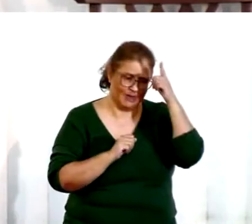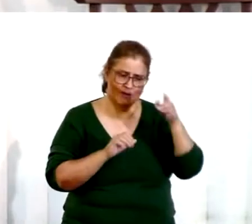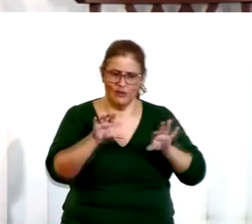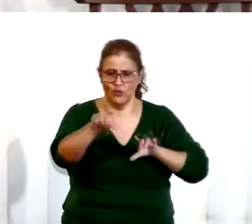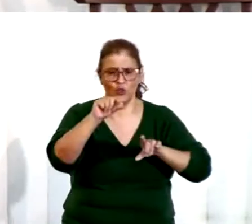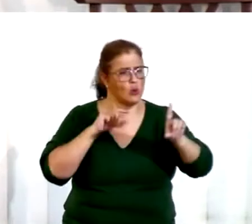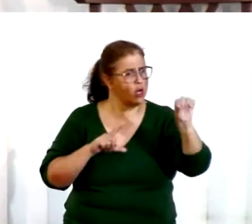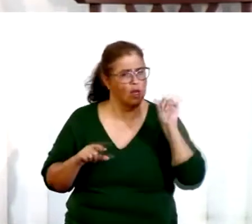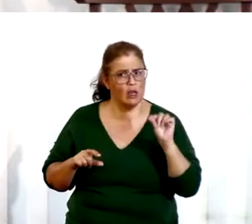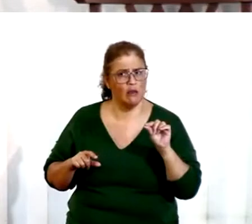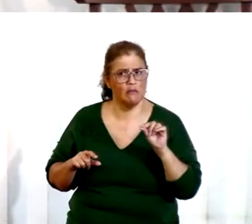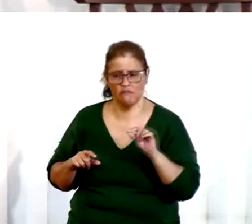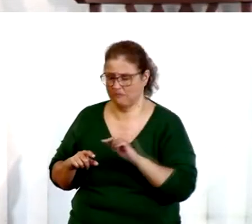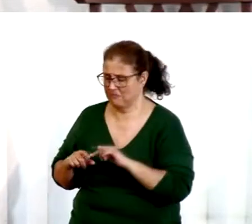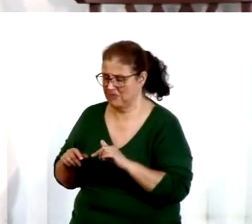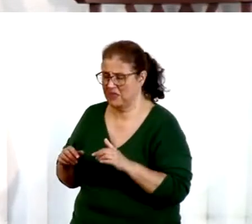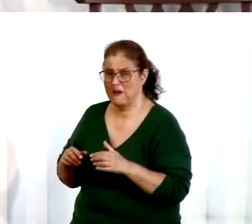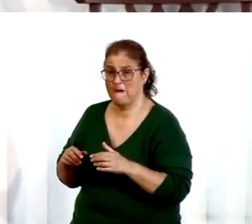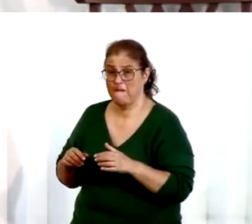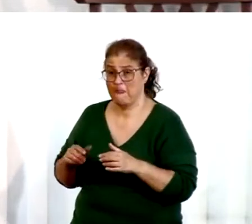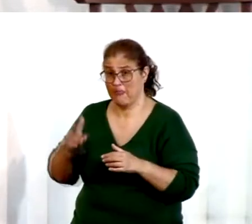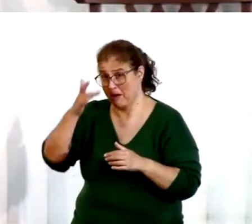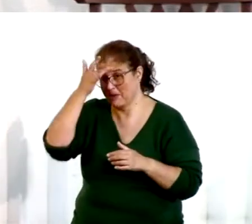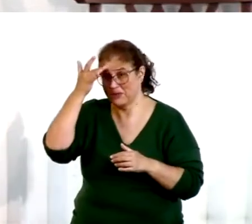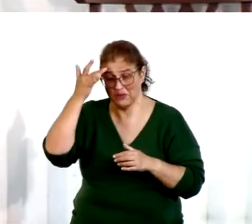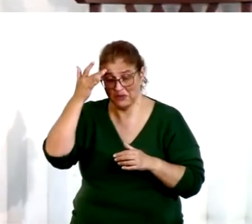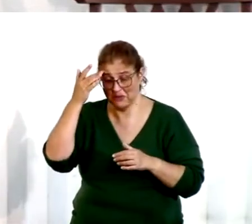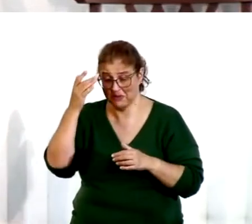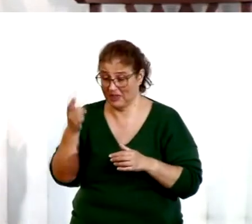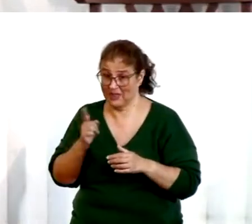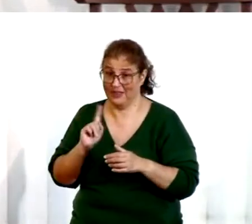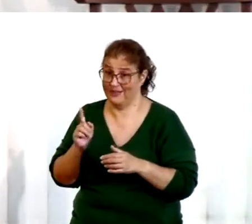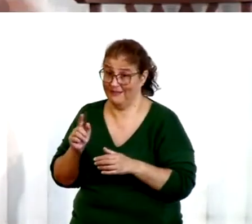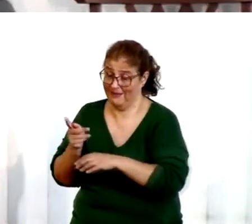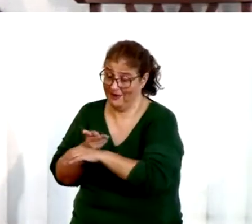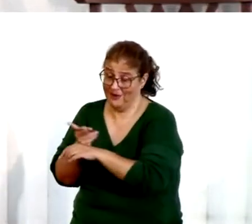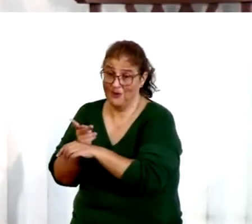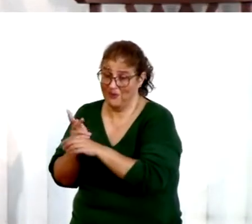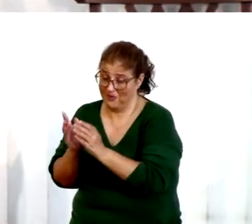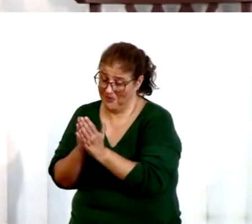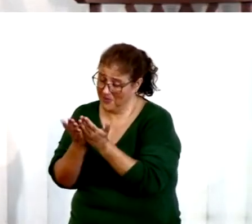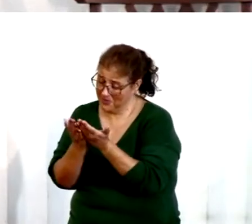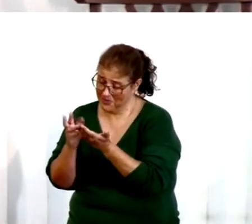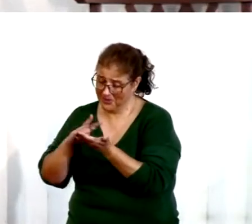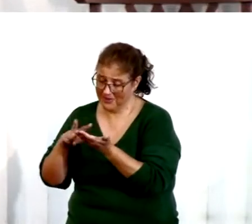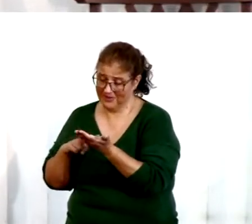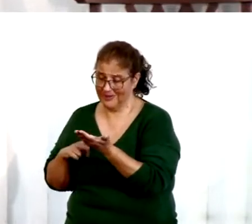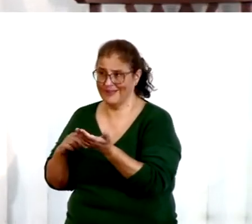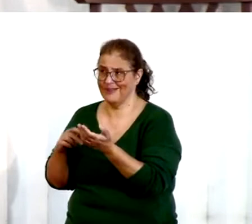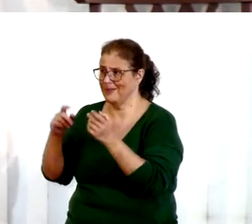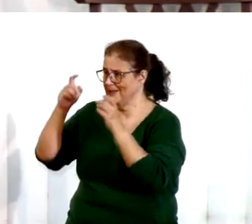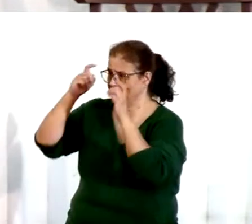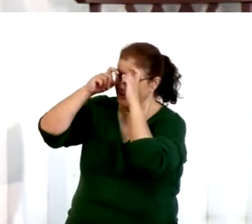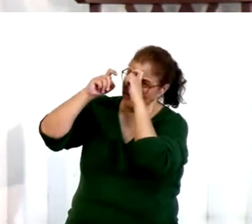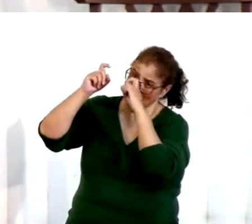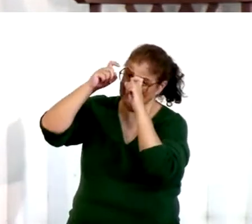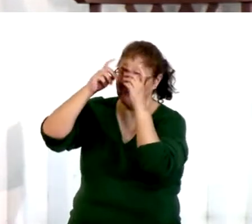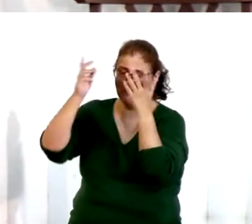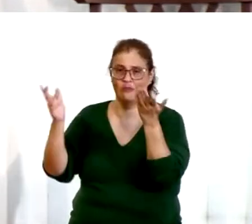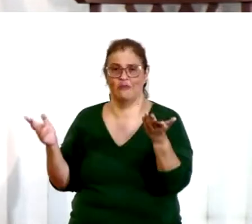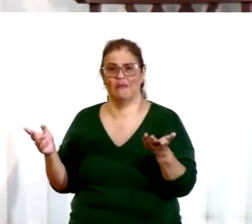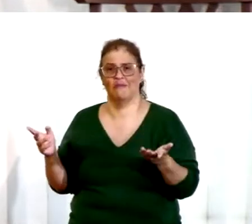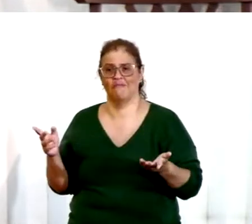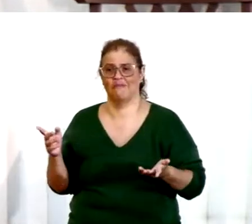si mesmo. Uma pessoa que busca a palavra como um alimento sempre será mais forte, sempre conseguirá resistir no